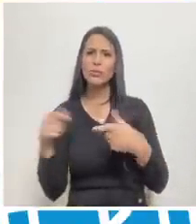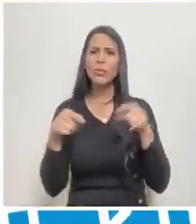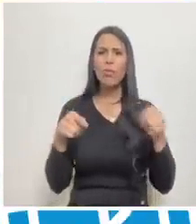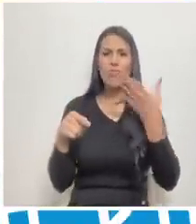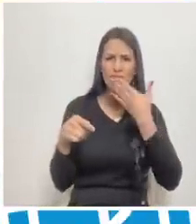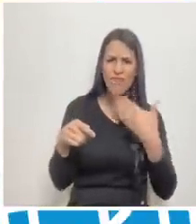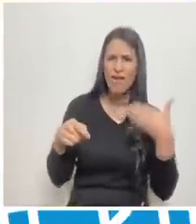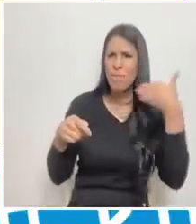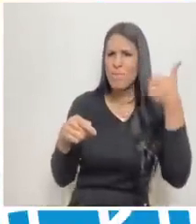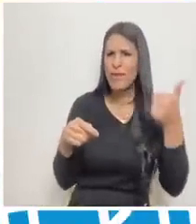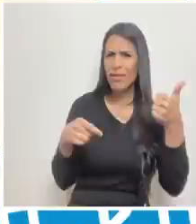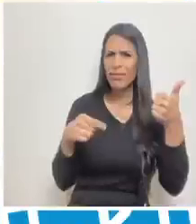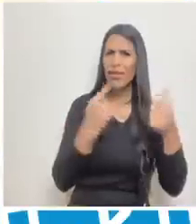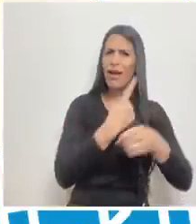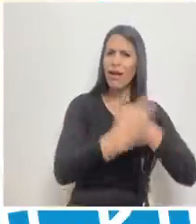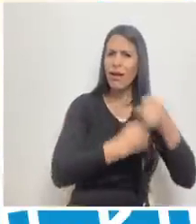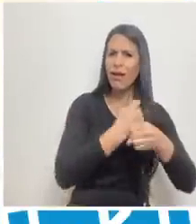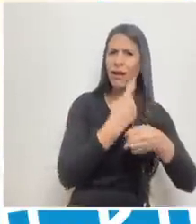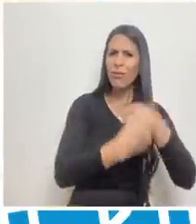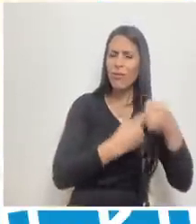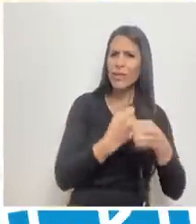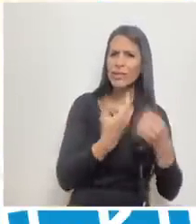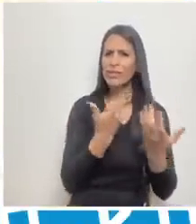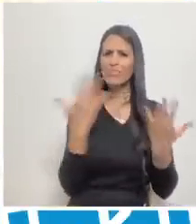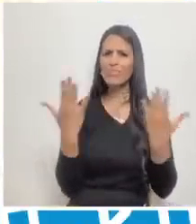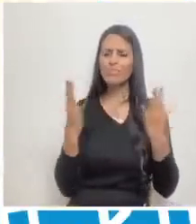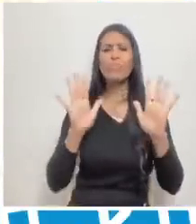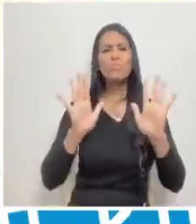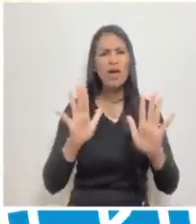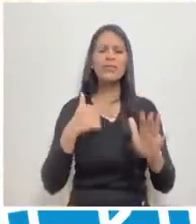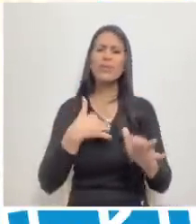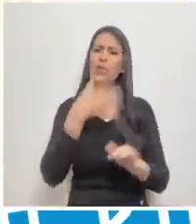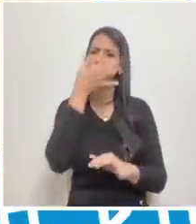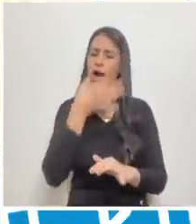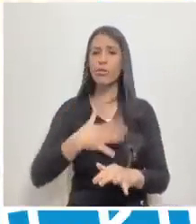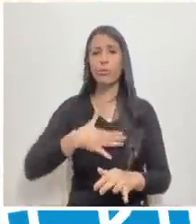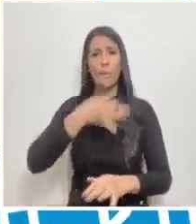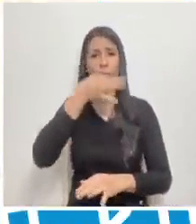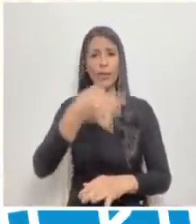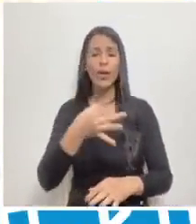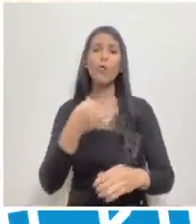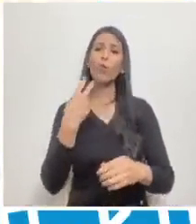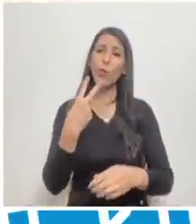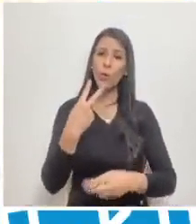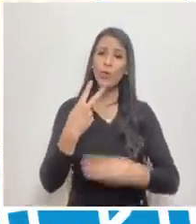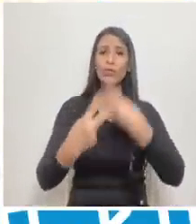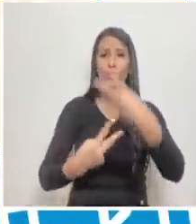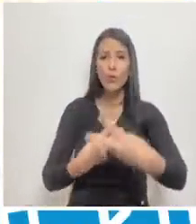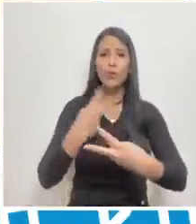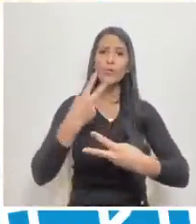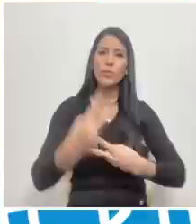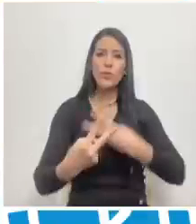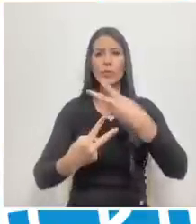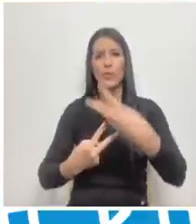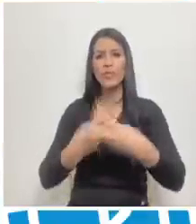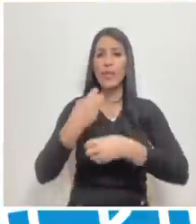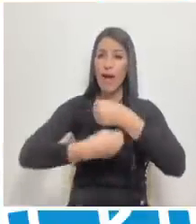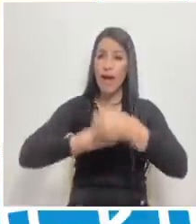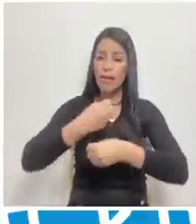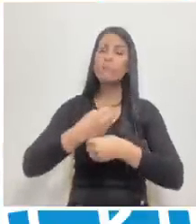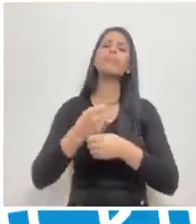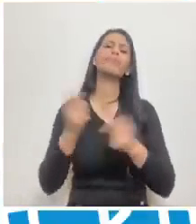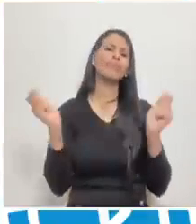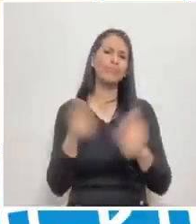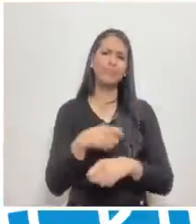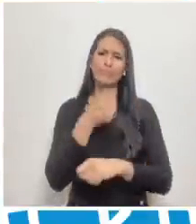eu acho que a bianualidade está bom, deve ser bianual, não precisa mais que isso, e